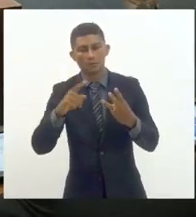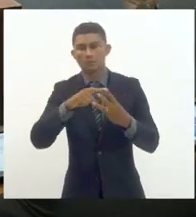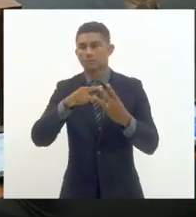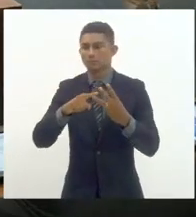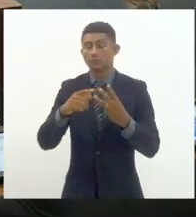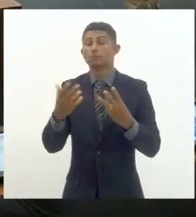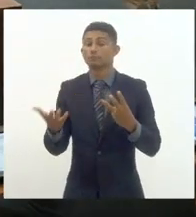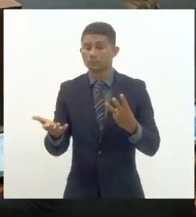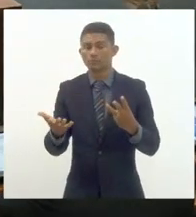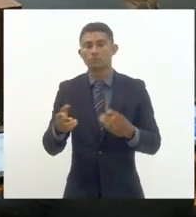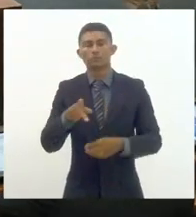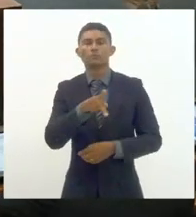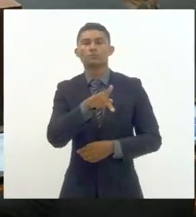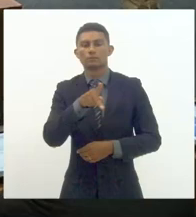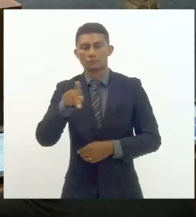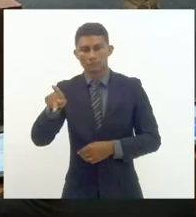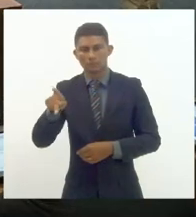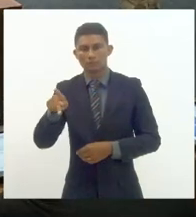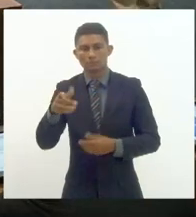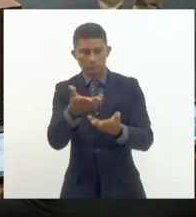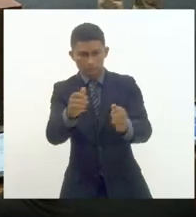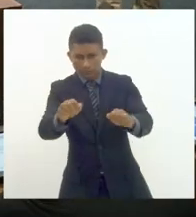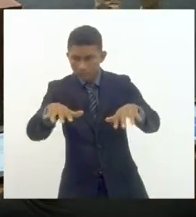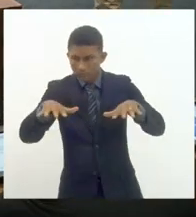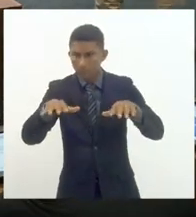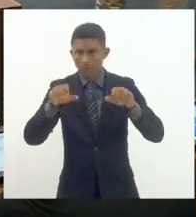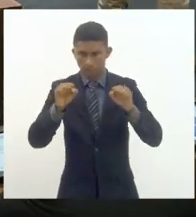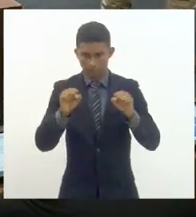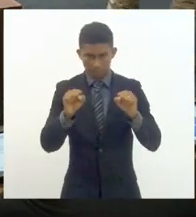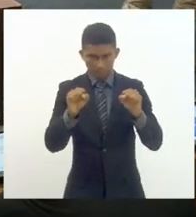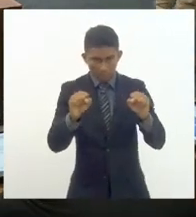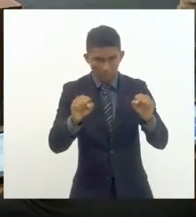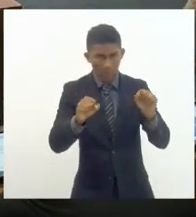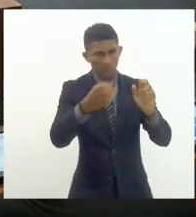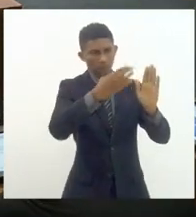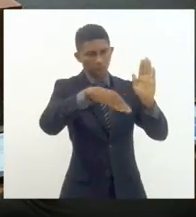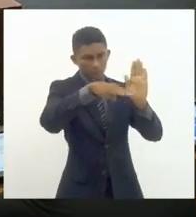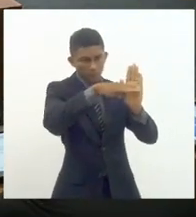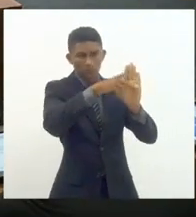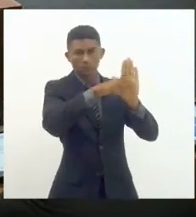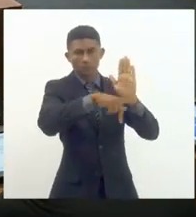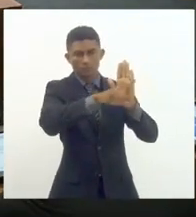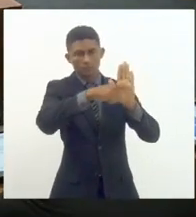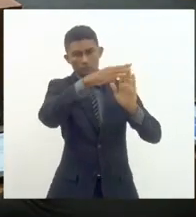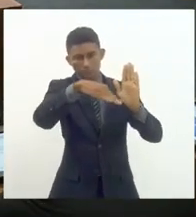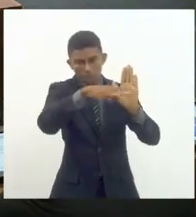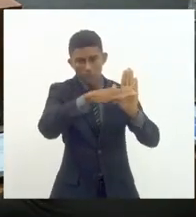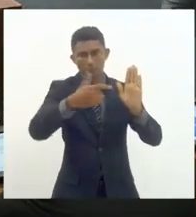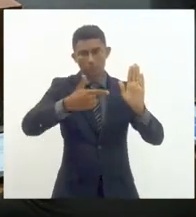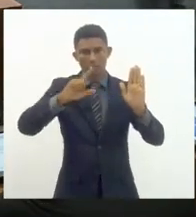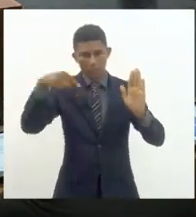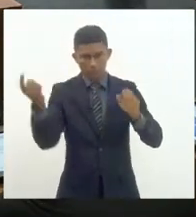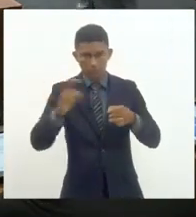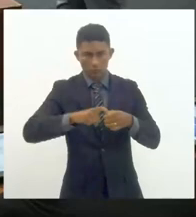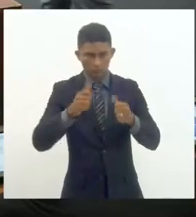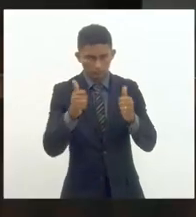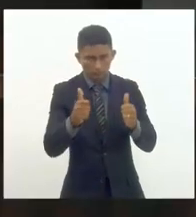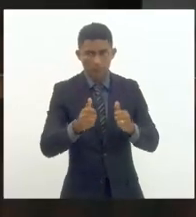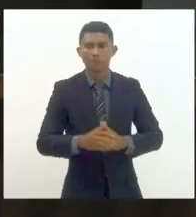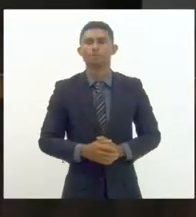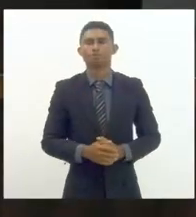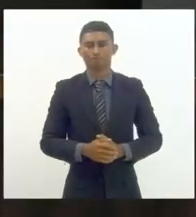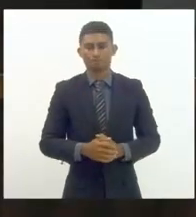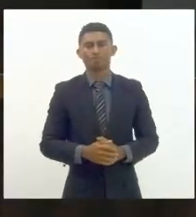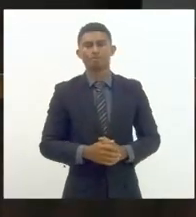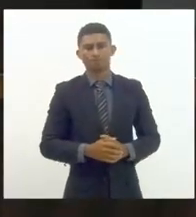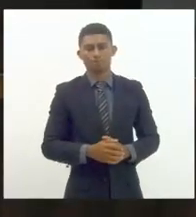Então a presidência vai, com autorização do plenário, avançar para o segundo projeto na ordem do dia e depois retorna. Desce, por